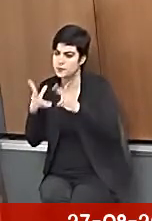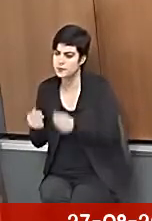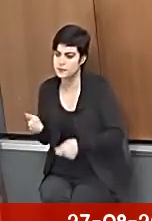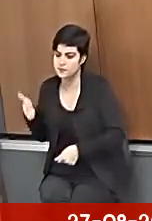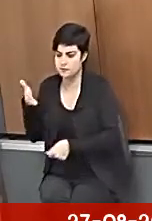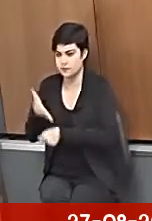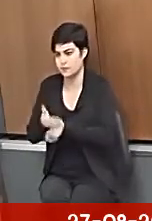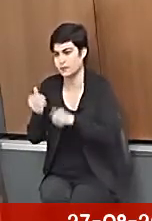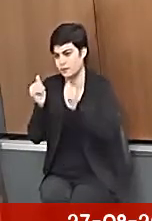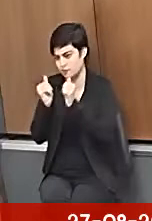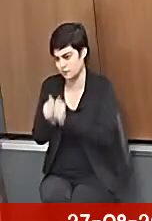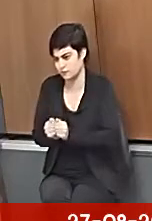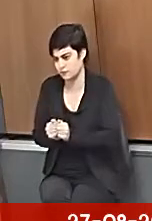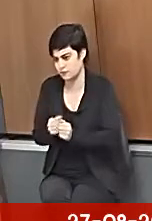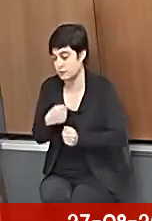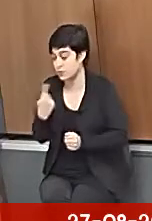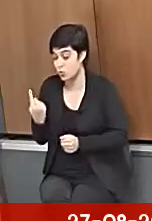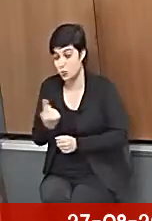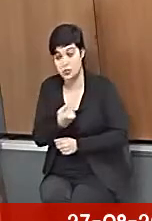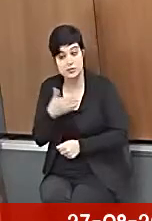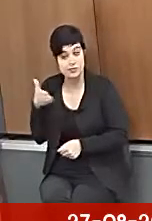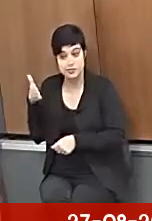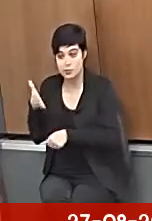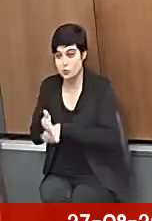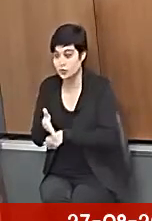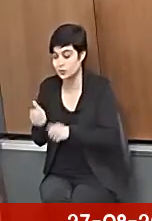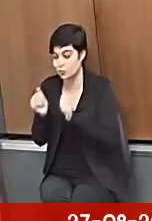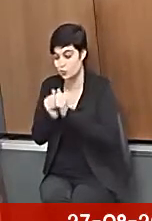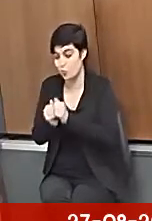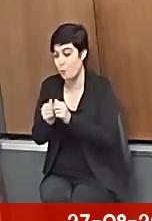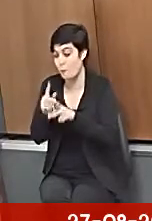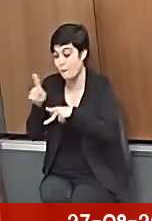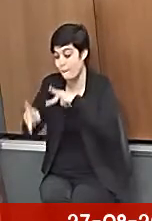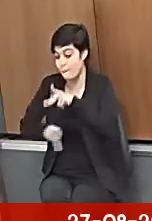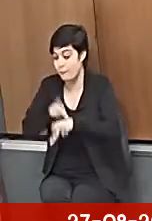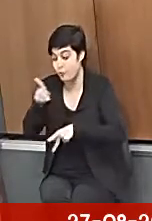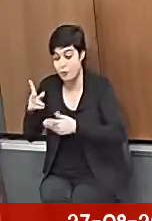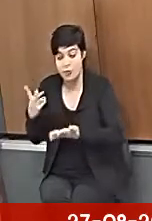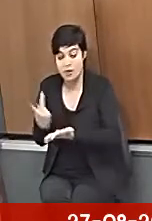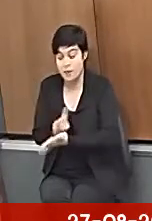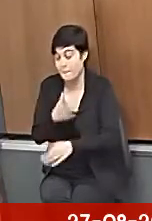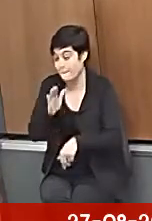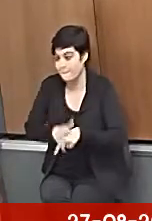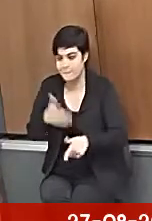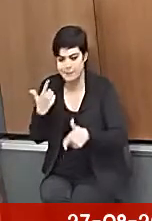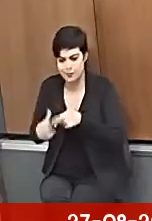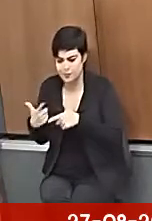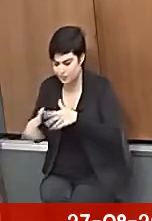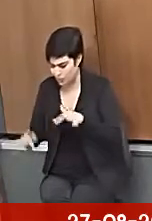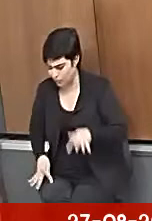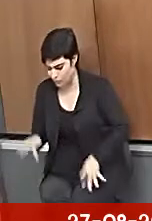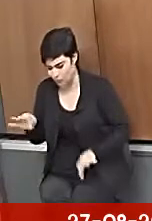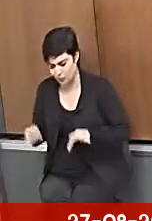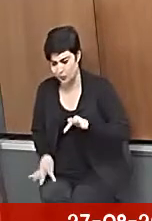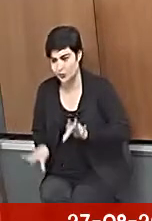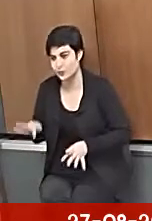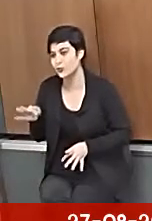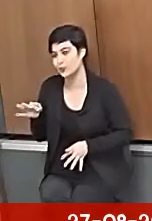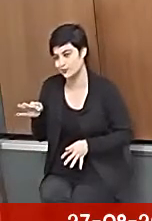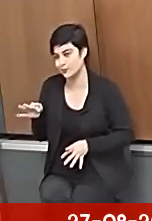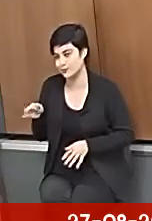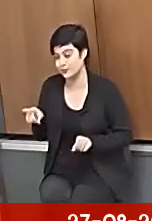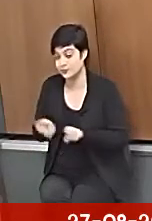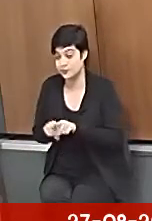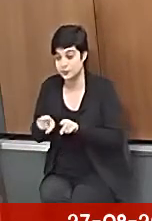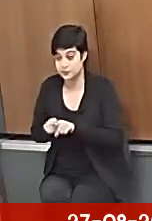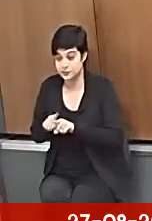junto para que não ficasse junto com o público pra não acontecer de você também às vezes até machucar mais de você também ter aqueles dois por